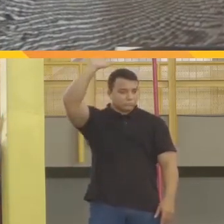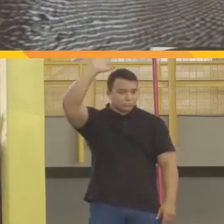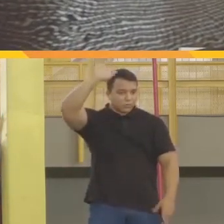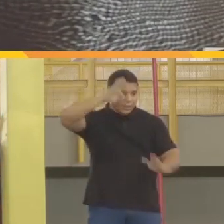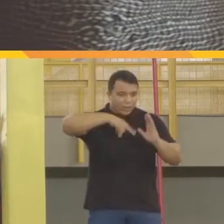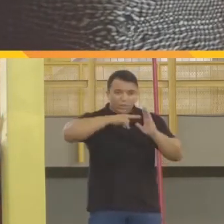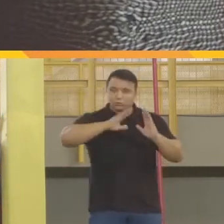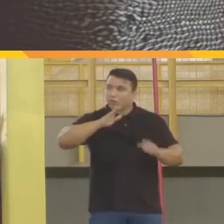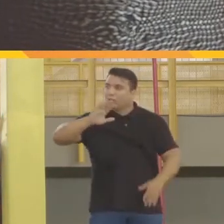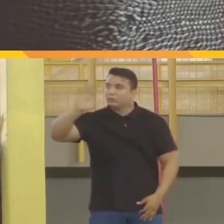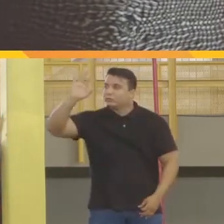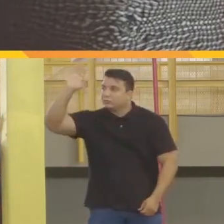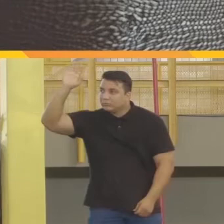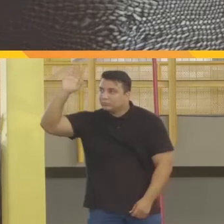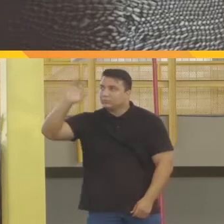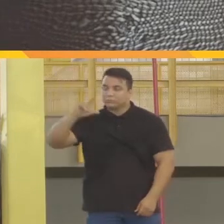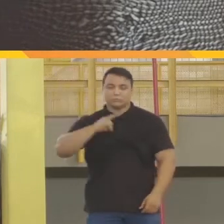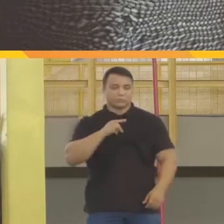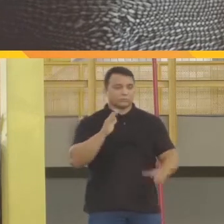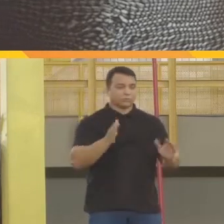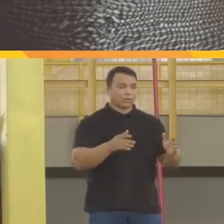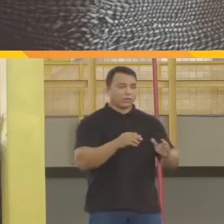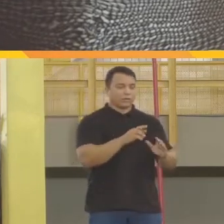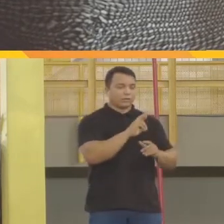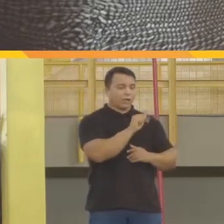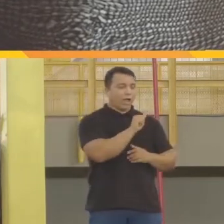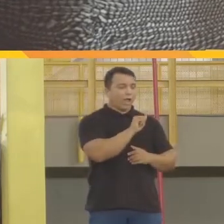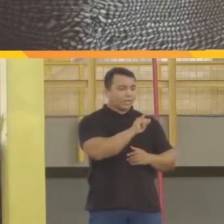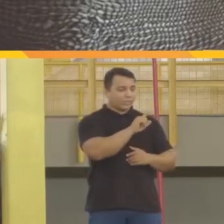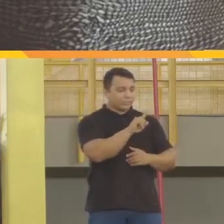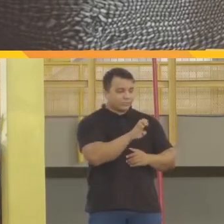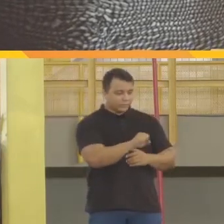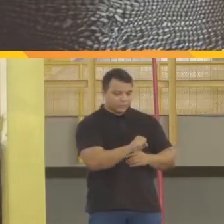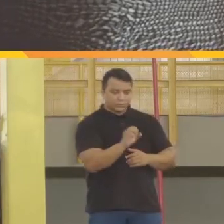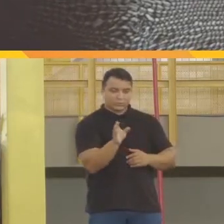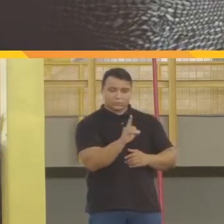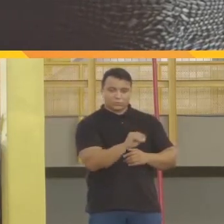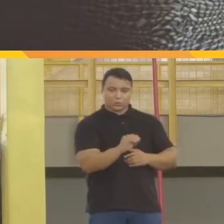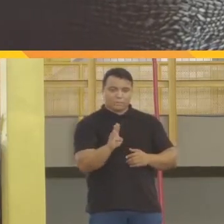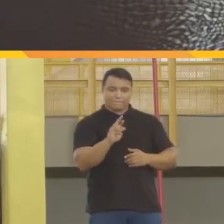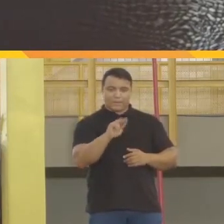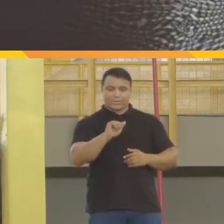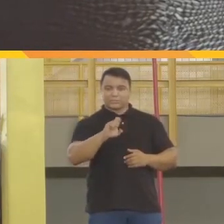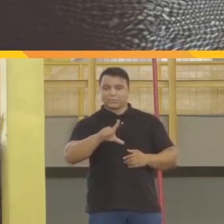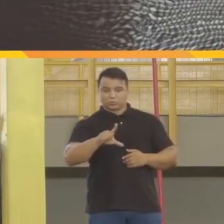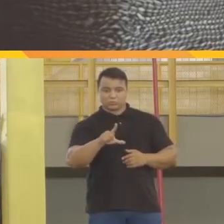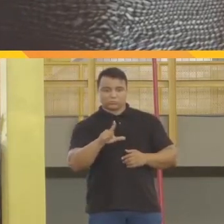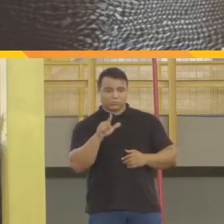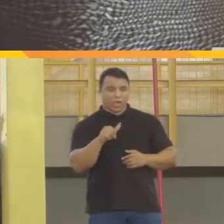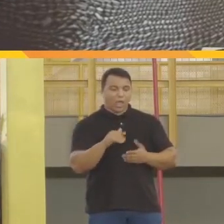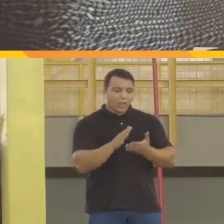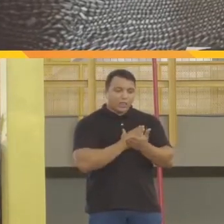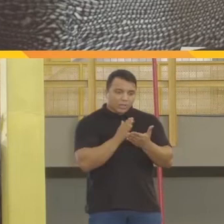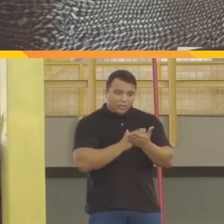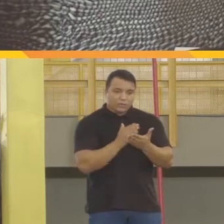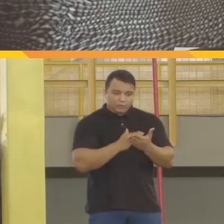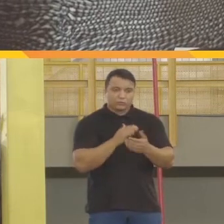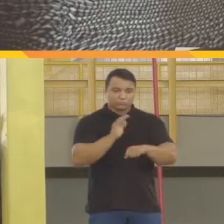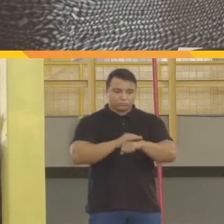Opa, te veio um braço levantado. Raízes do Brasil, outro, muito bem. Raízes do Brasil é uma